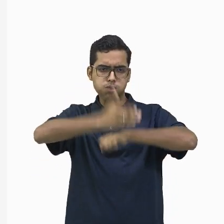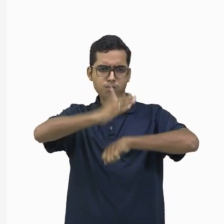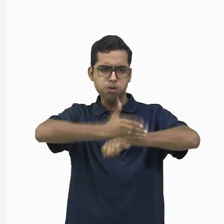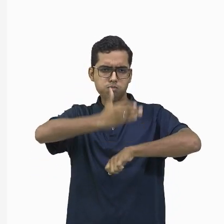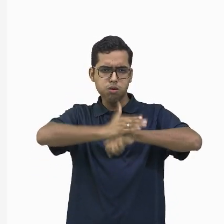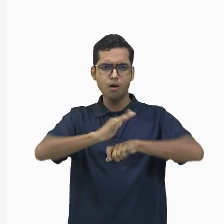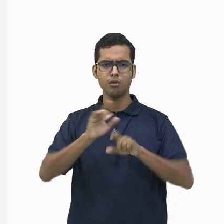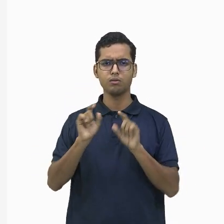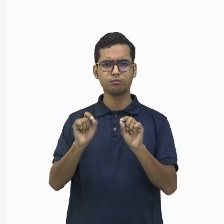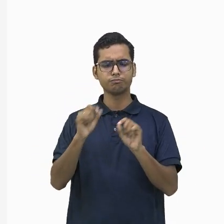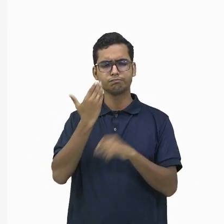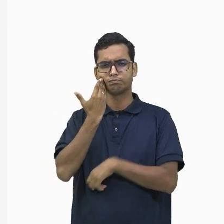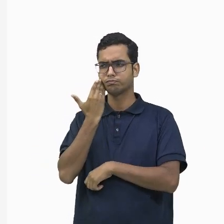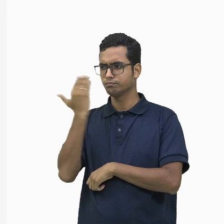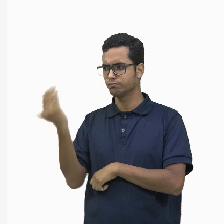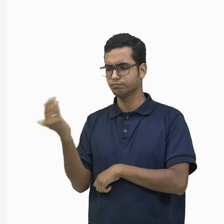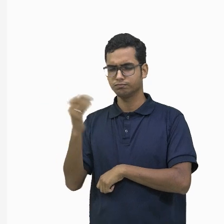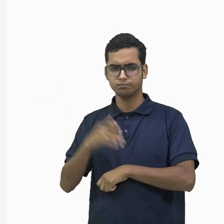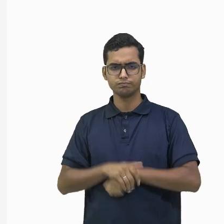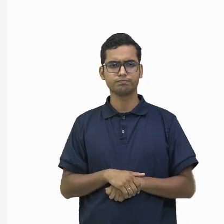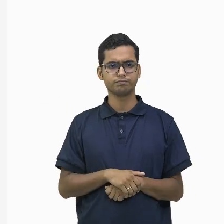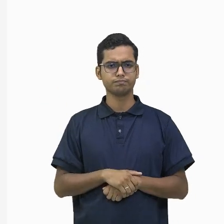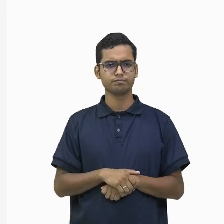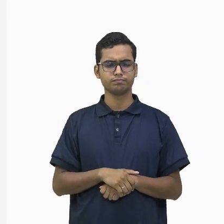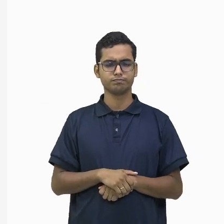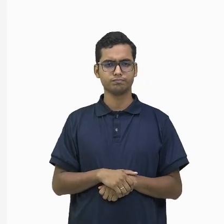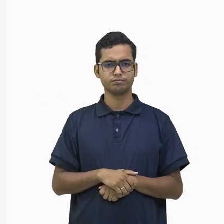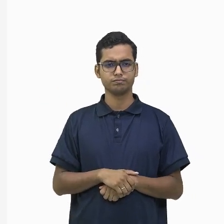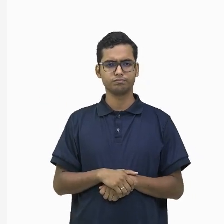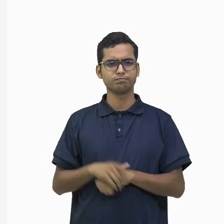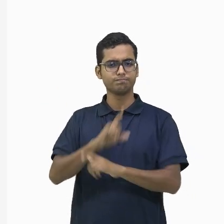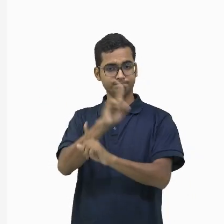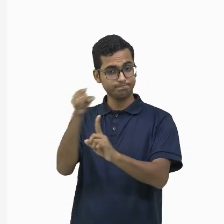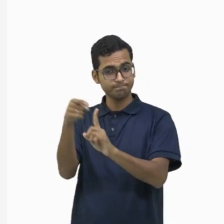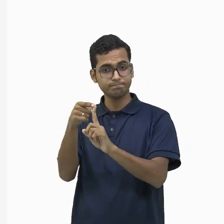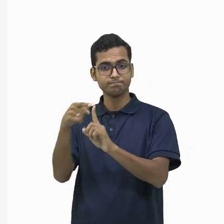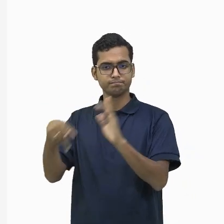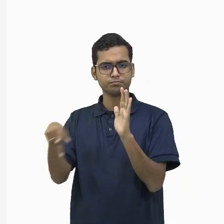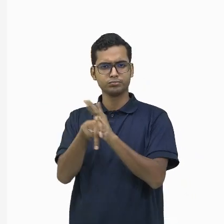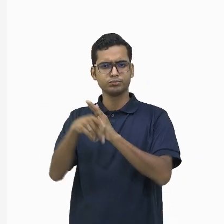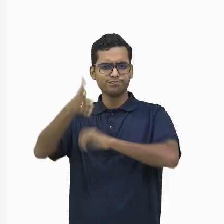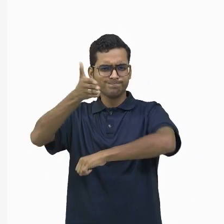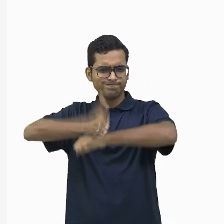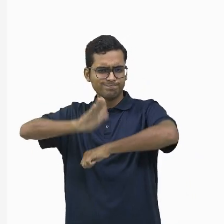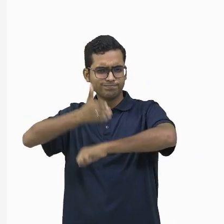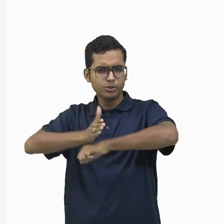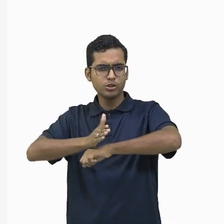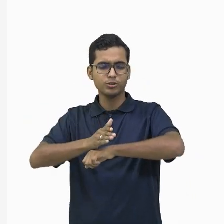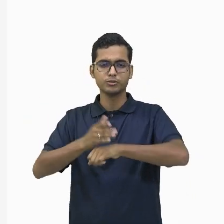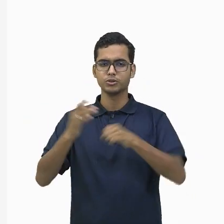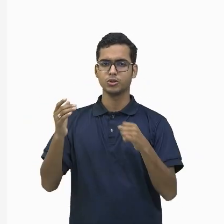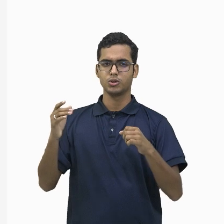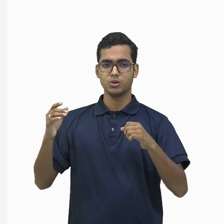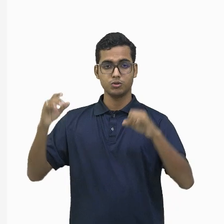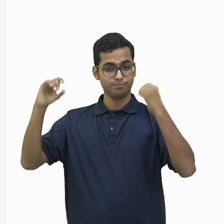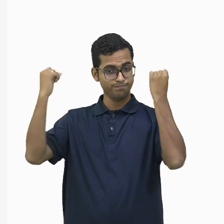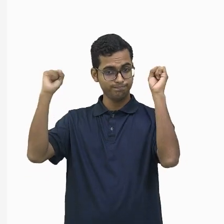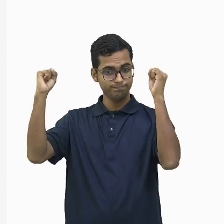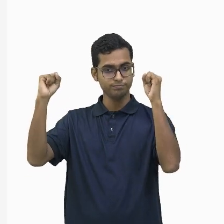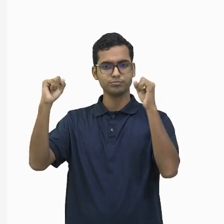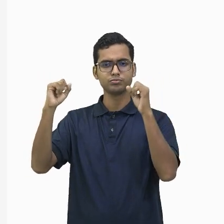outro, você observa aí a questão do foco, do objetivo desse treino. Então, na ginástica